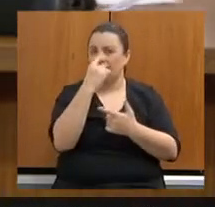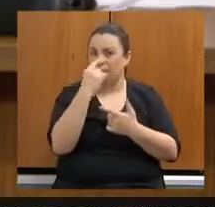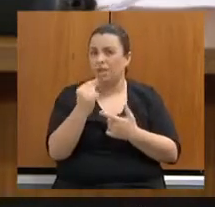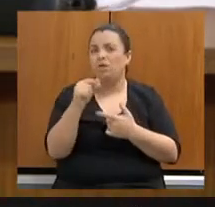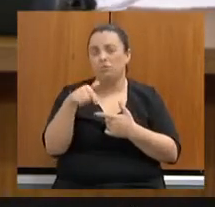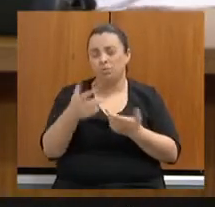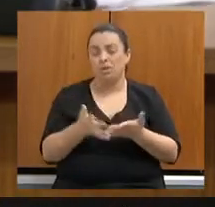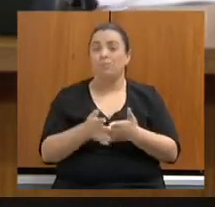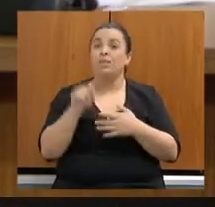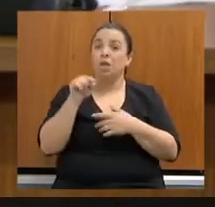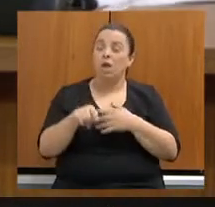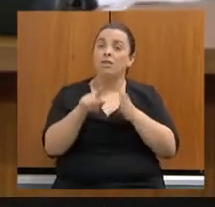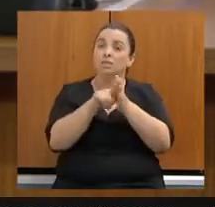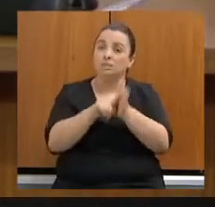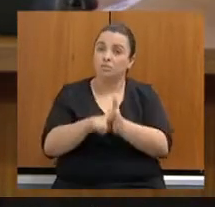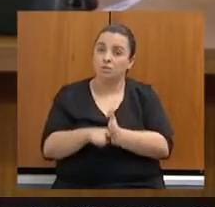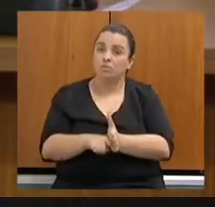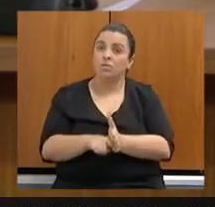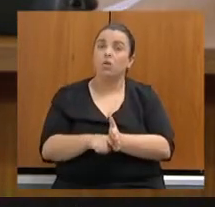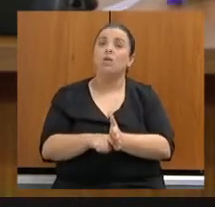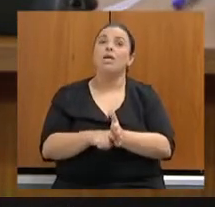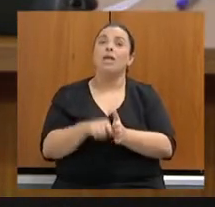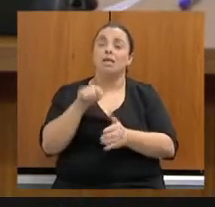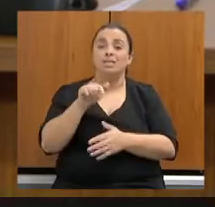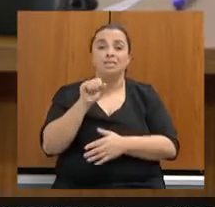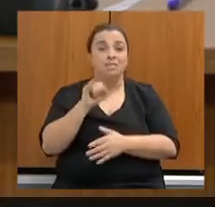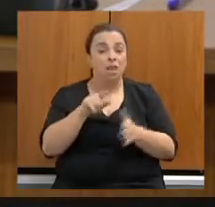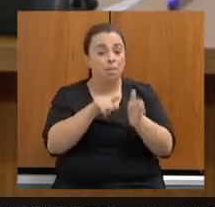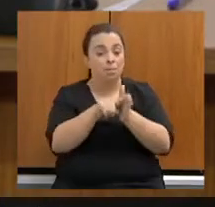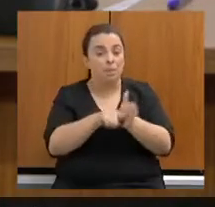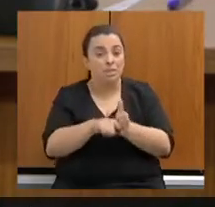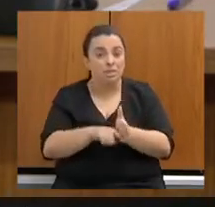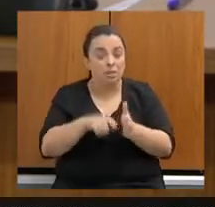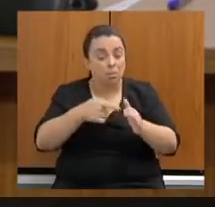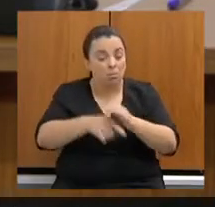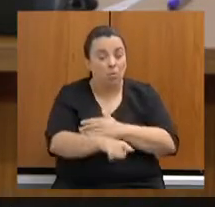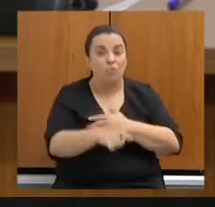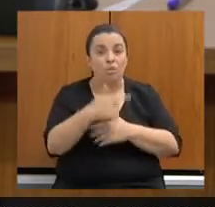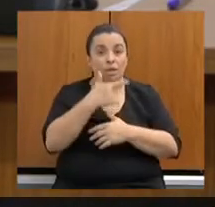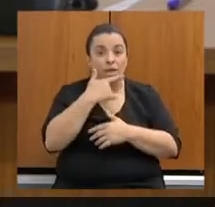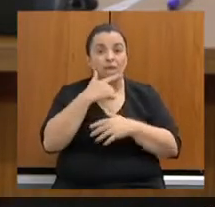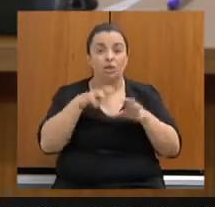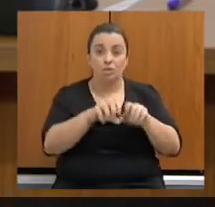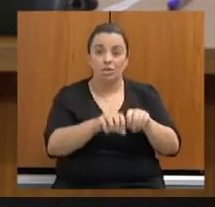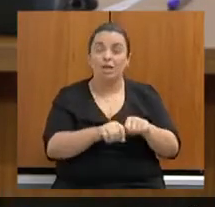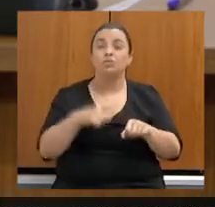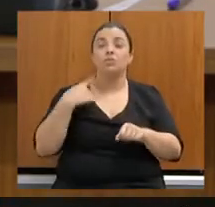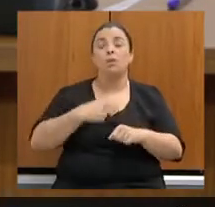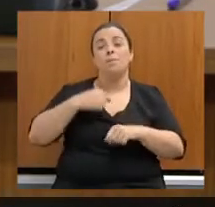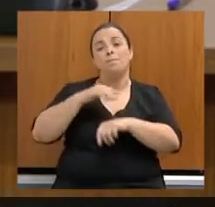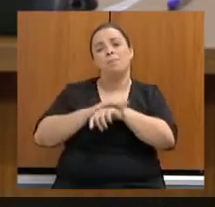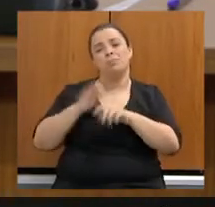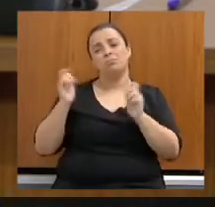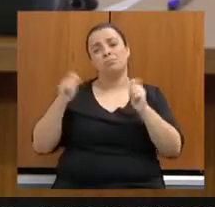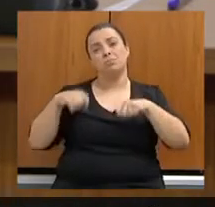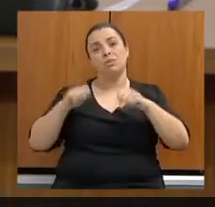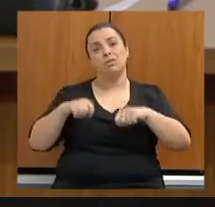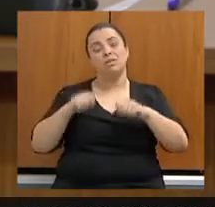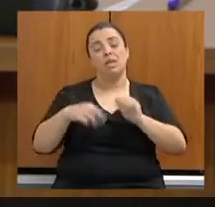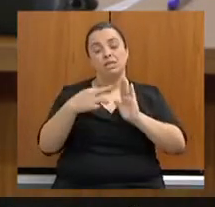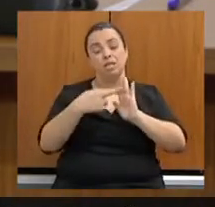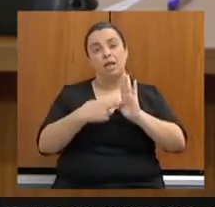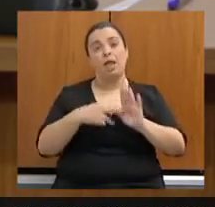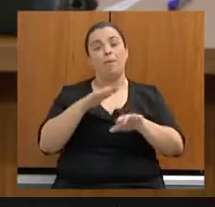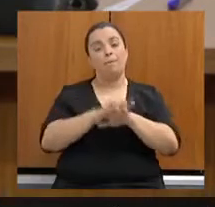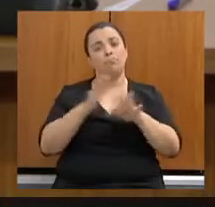pesquisas quanto mais nossas pesquisas em igreja artesanais avançarem mais condições vamos ter que melhorar os regulamentos